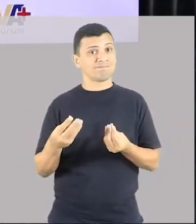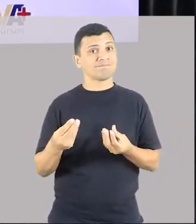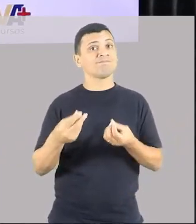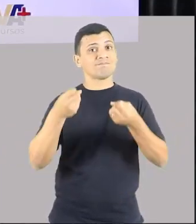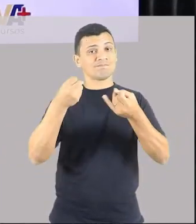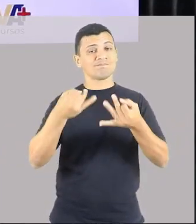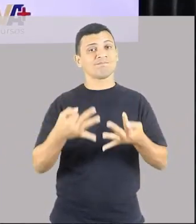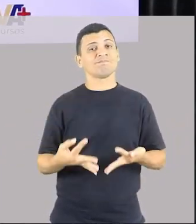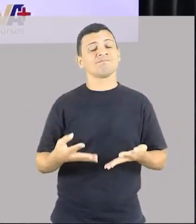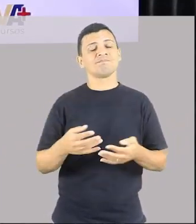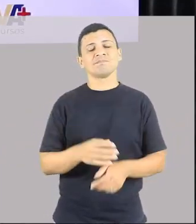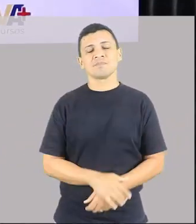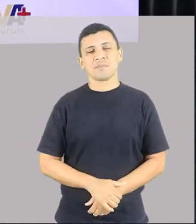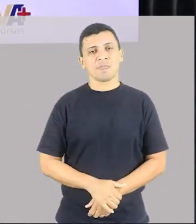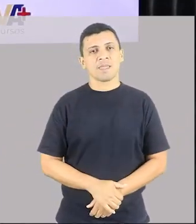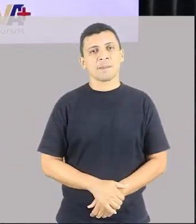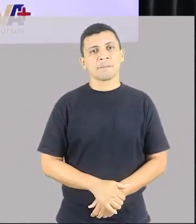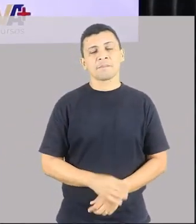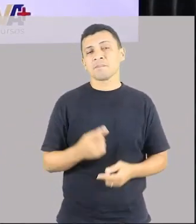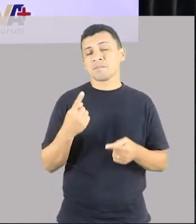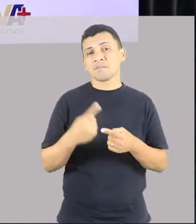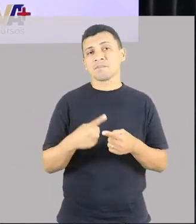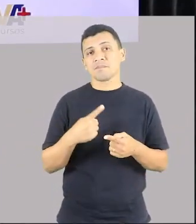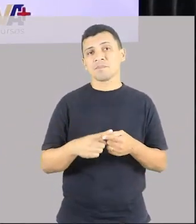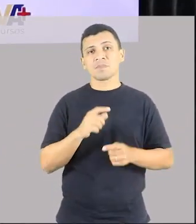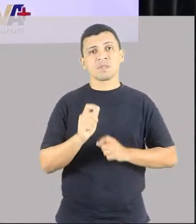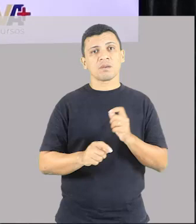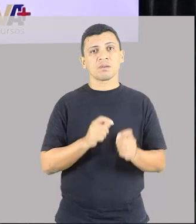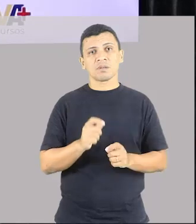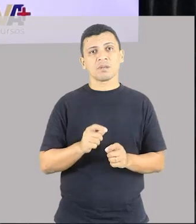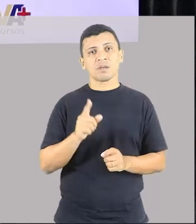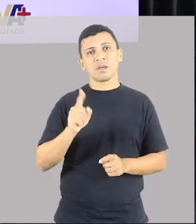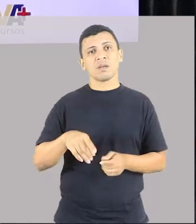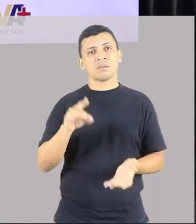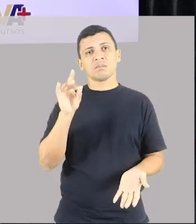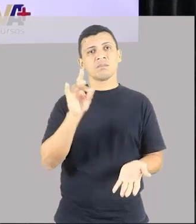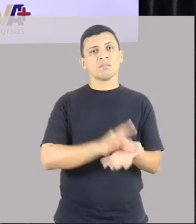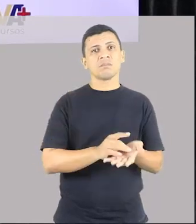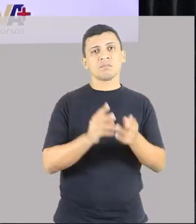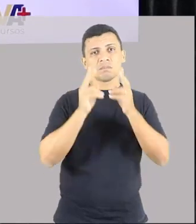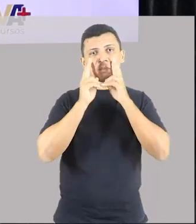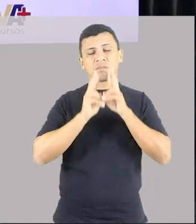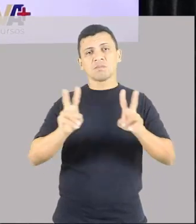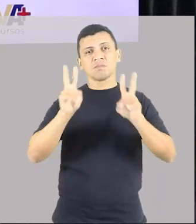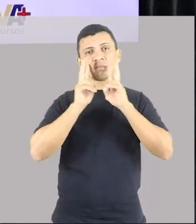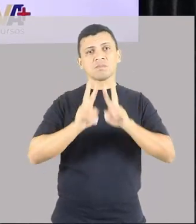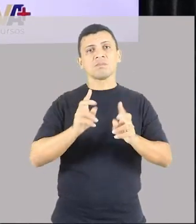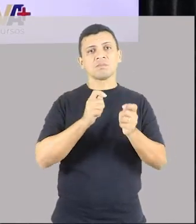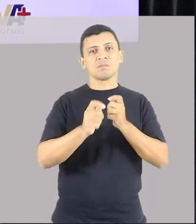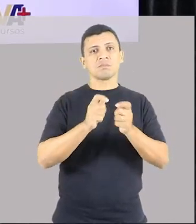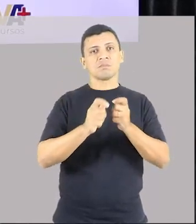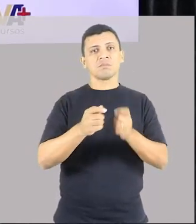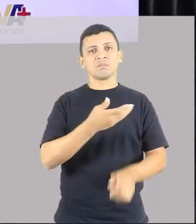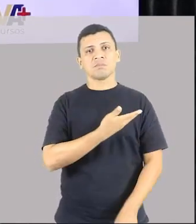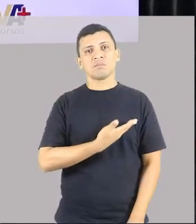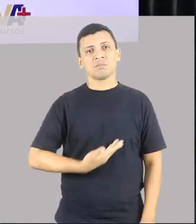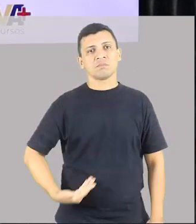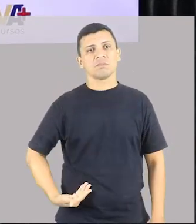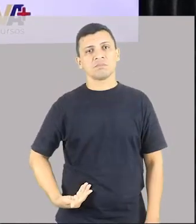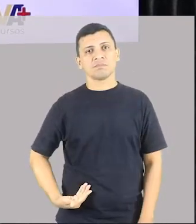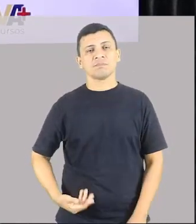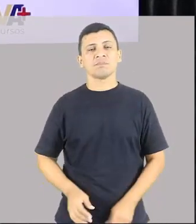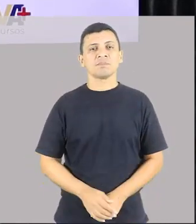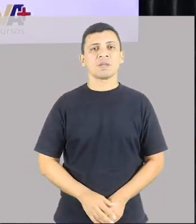ato administrativo, justamente porque ela é a forma mais concreta de visualizar a administração pública. É quando você